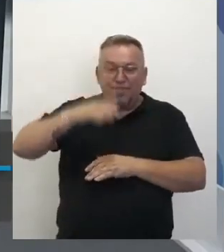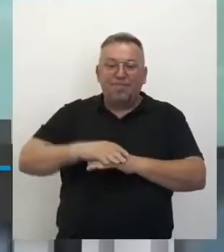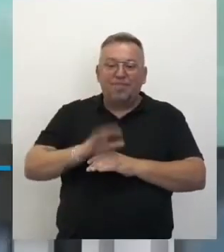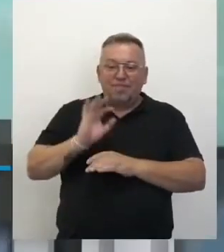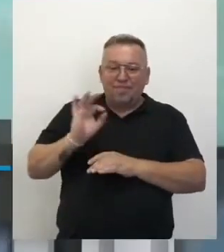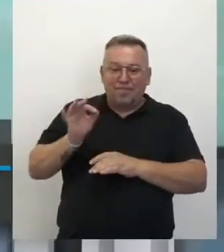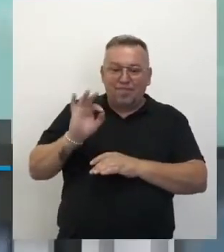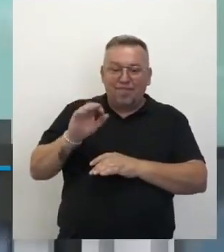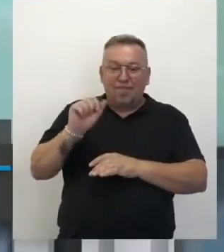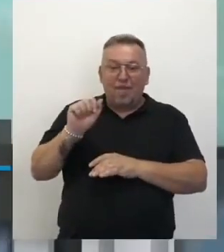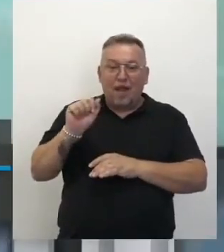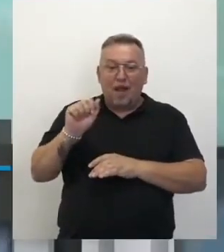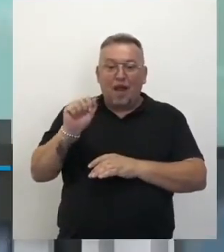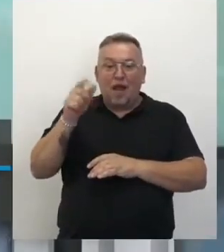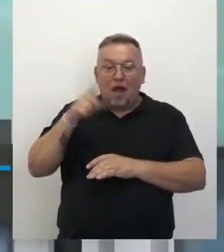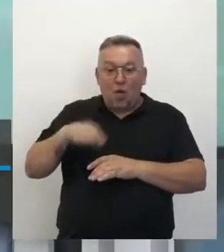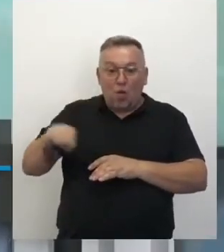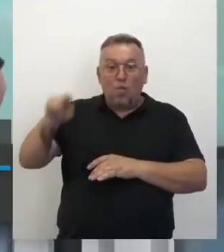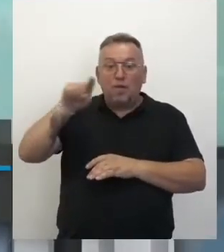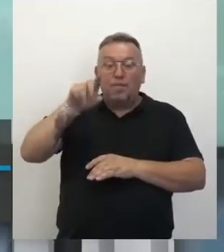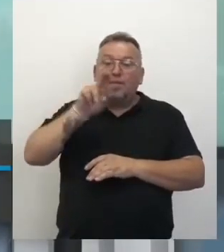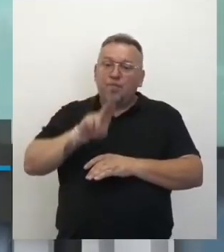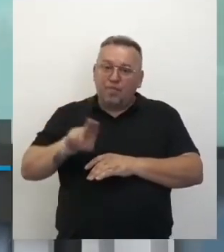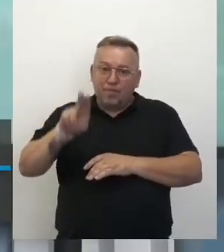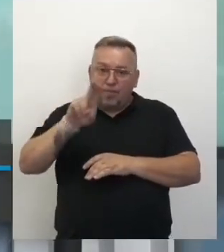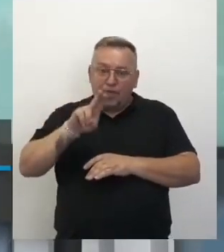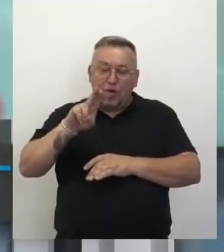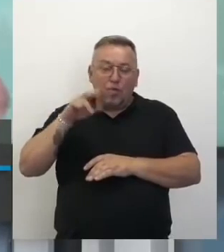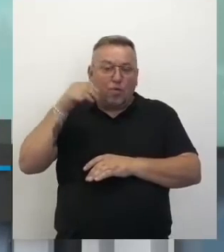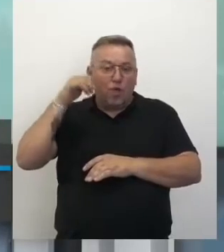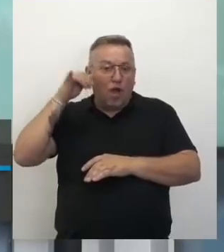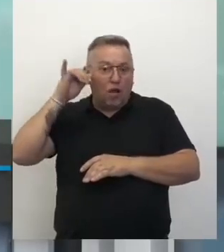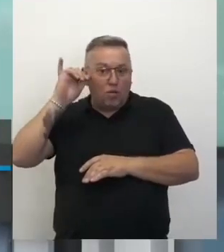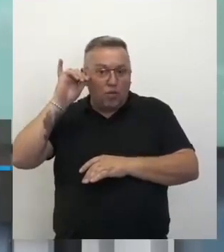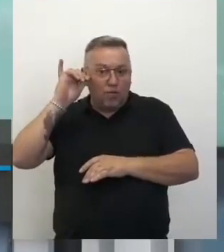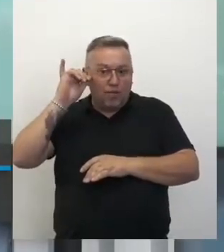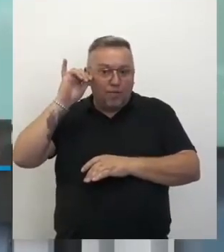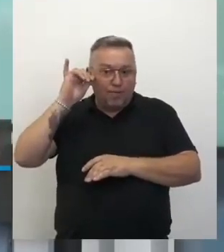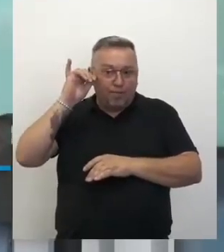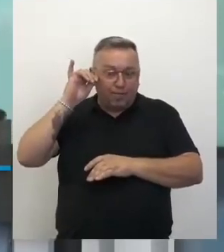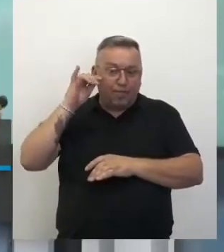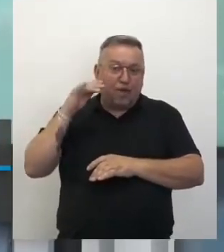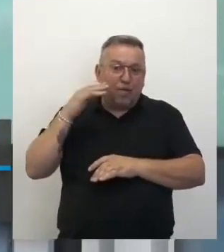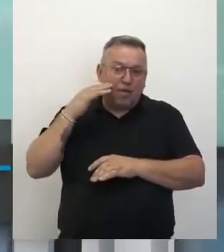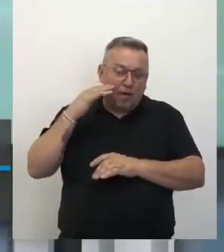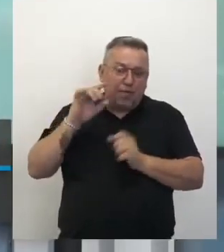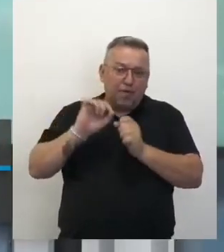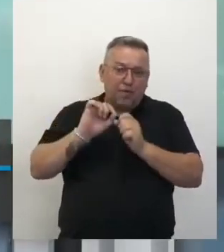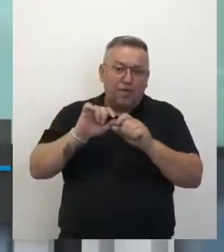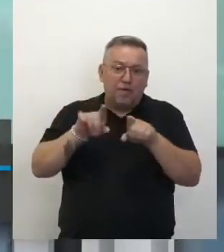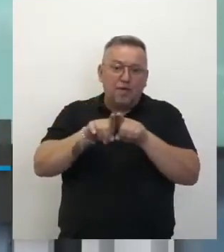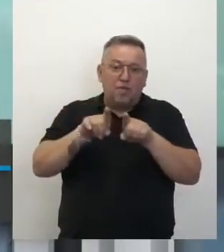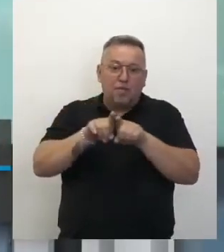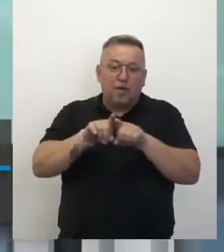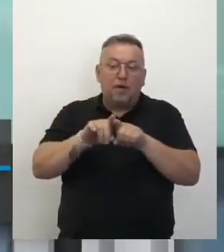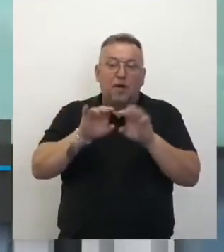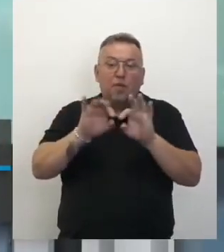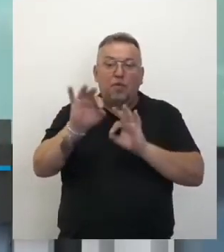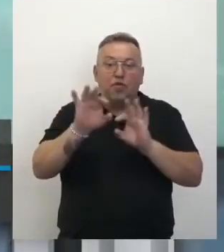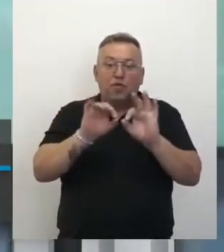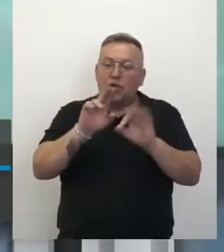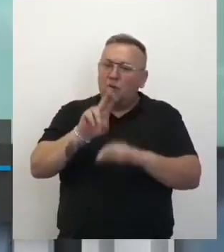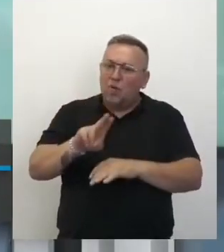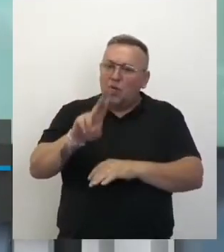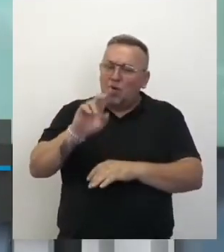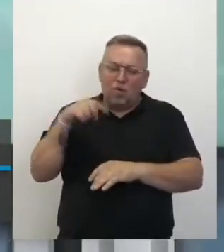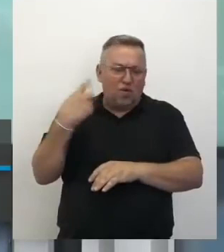mesmo, né? Então a arroba é uma medida que se utiliza, né, para o gado, né, que se utiliza aí para essa relação e não é uma medida usual.